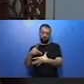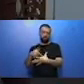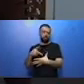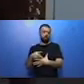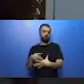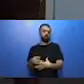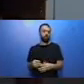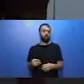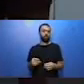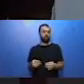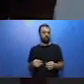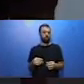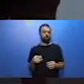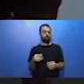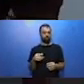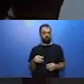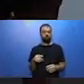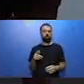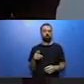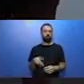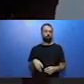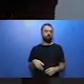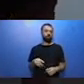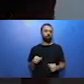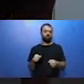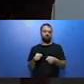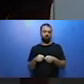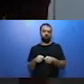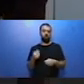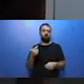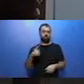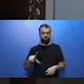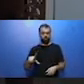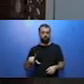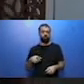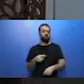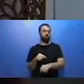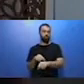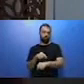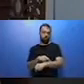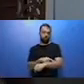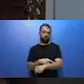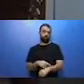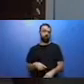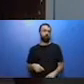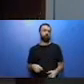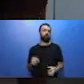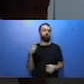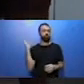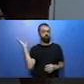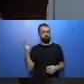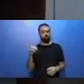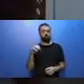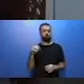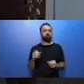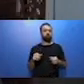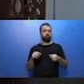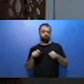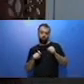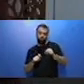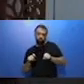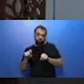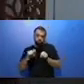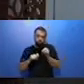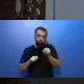as estruturas dos ossos, músculos, das articulações. Reguladores. Quem são os reguladores? Vão regular o